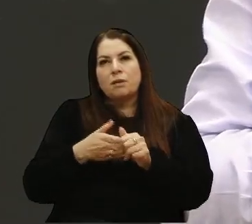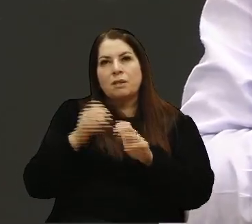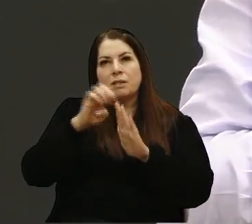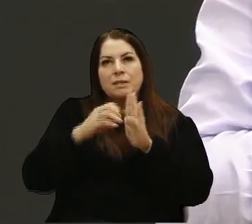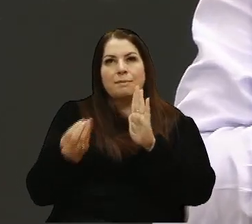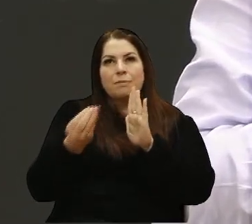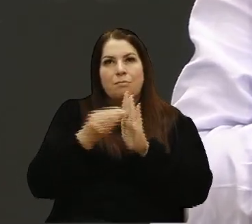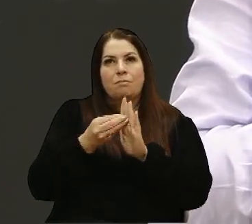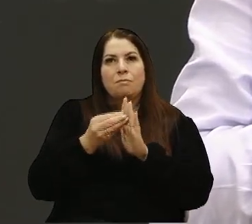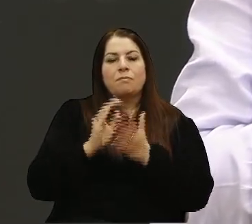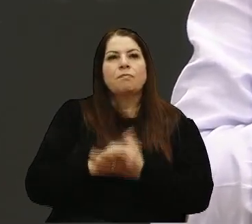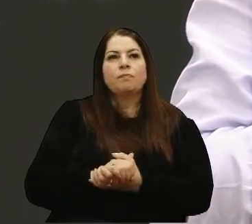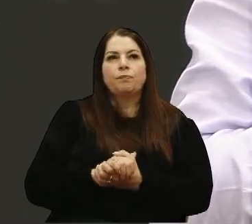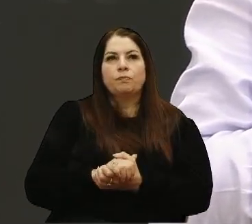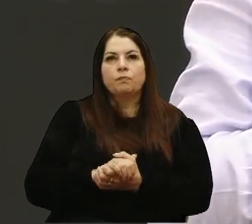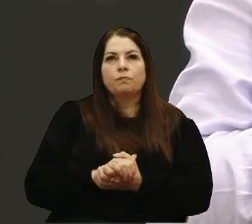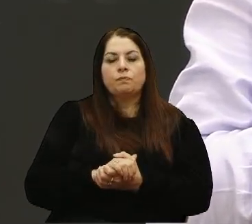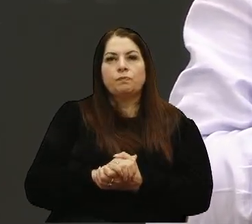emenda,